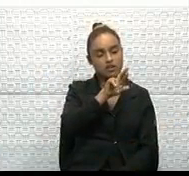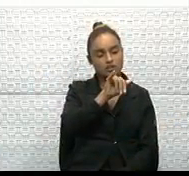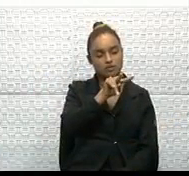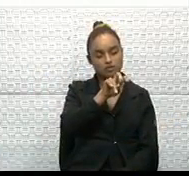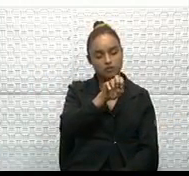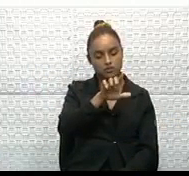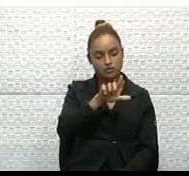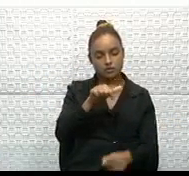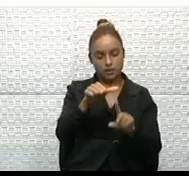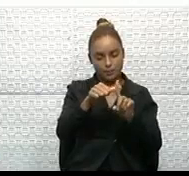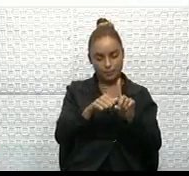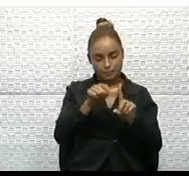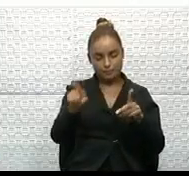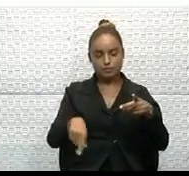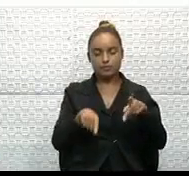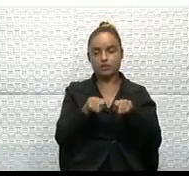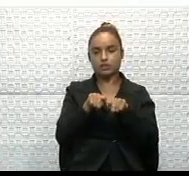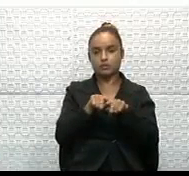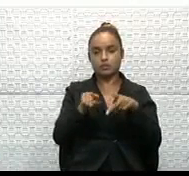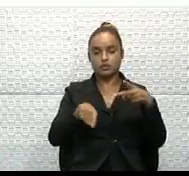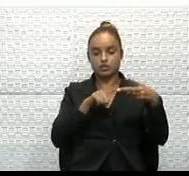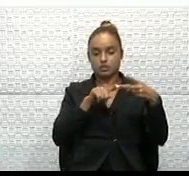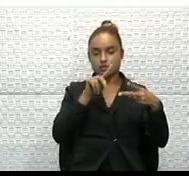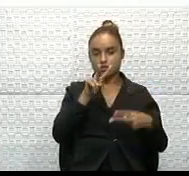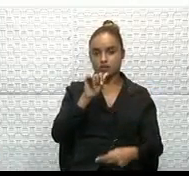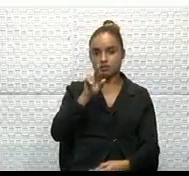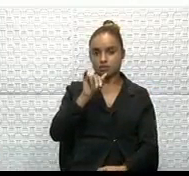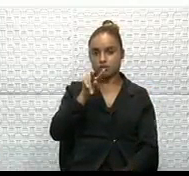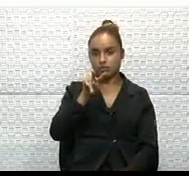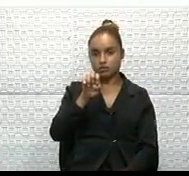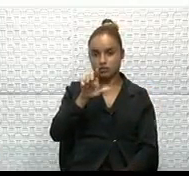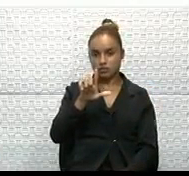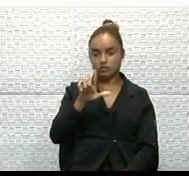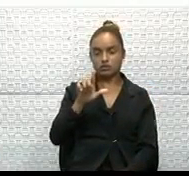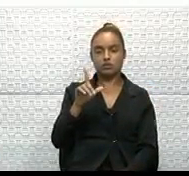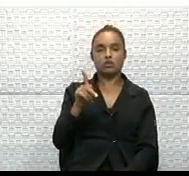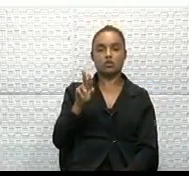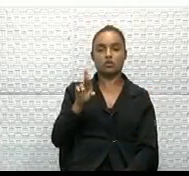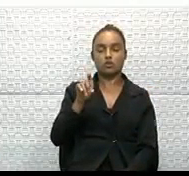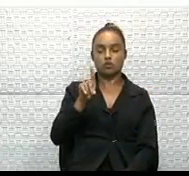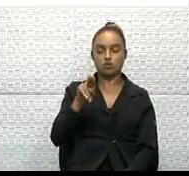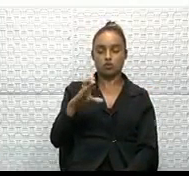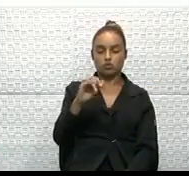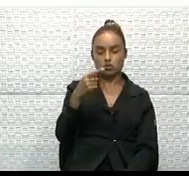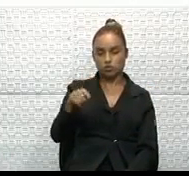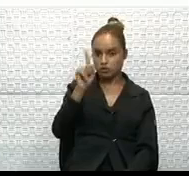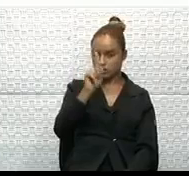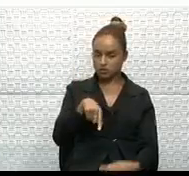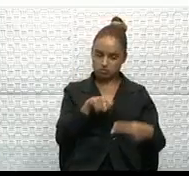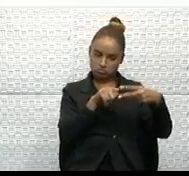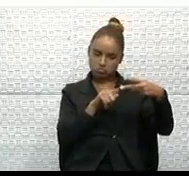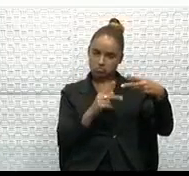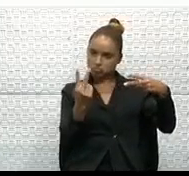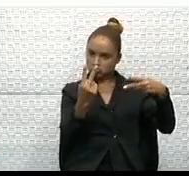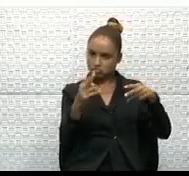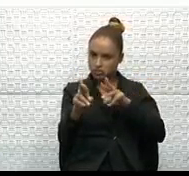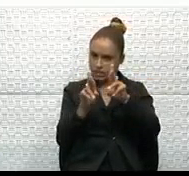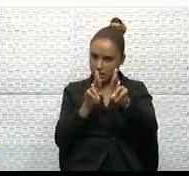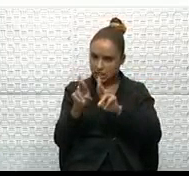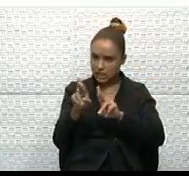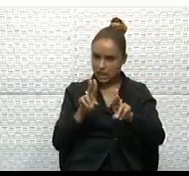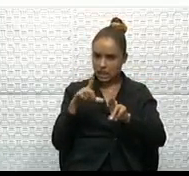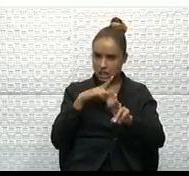mês e nós temos a variável produção. Será que essas duas variáveis estão correlacionadas? Ou seja, será